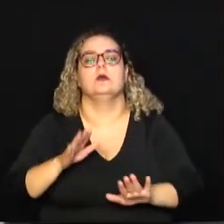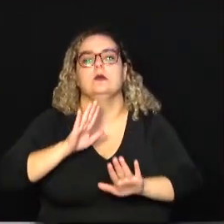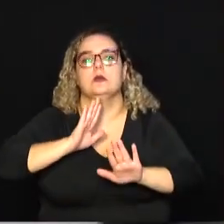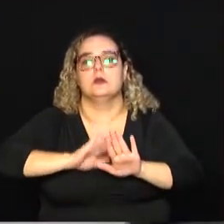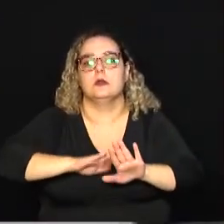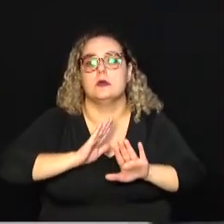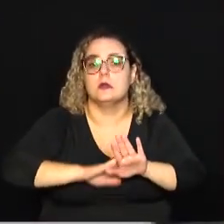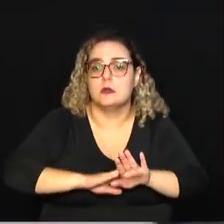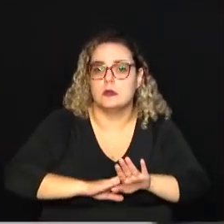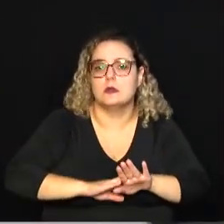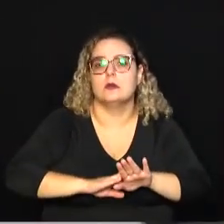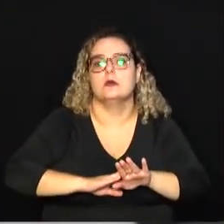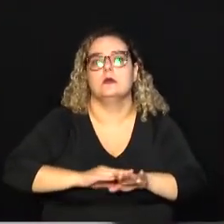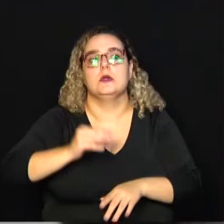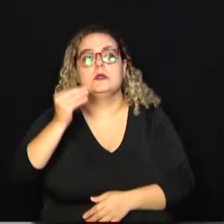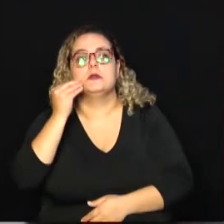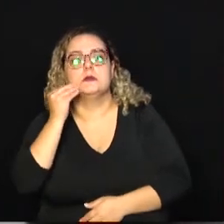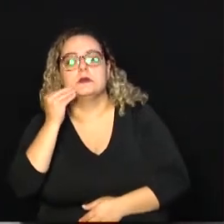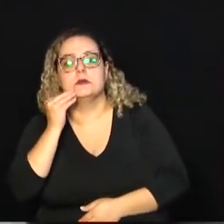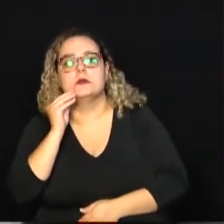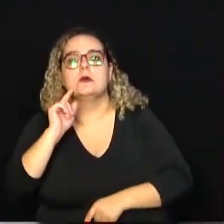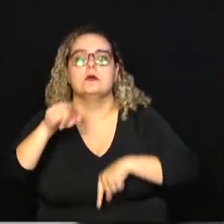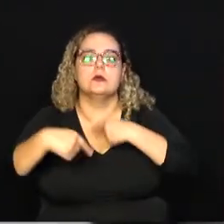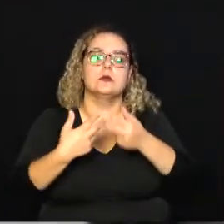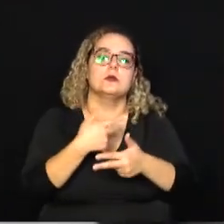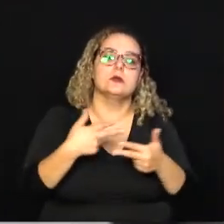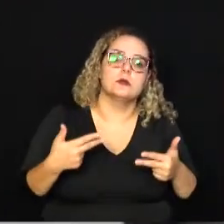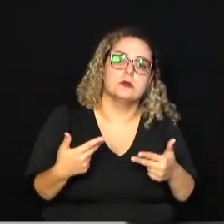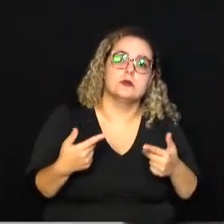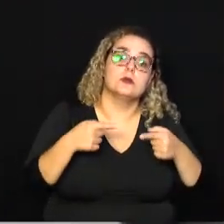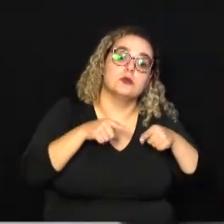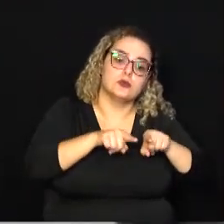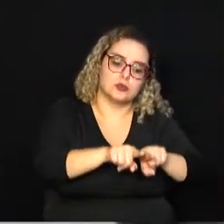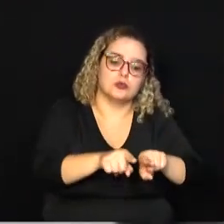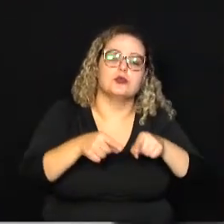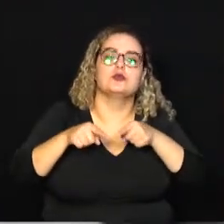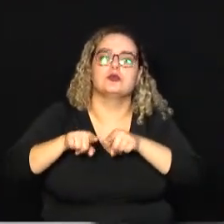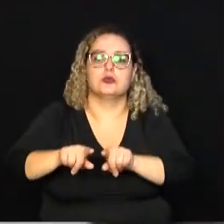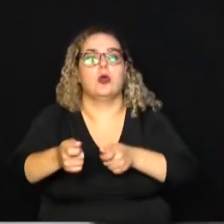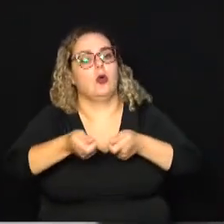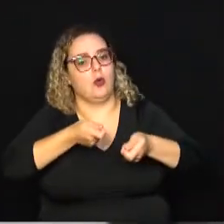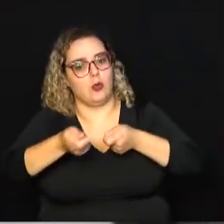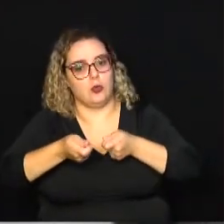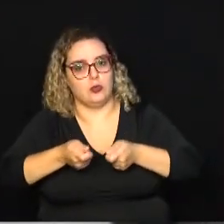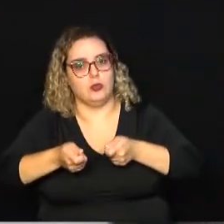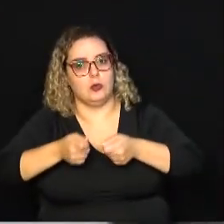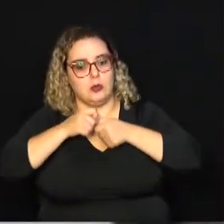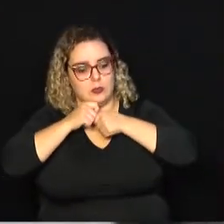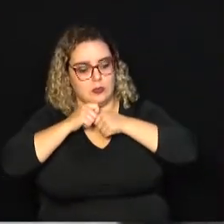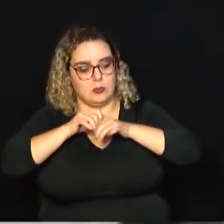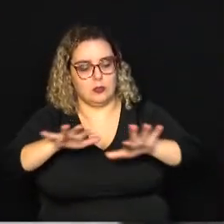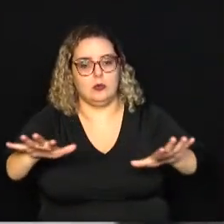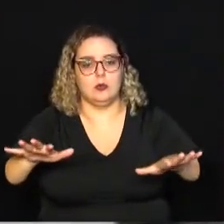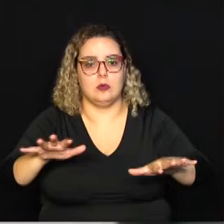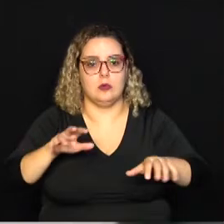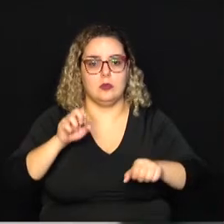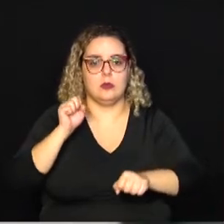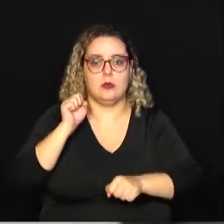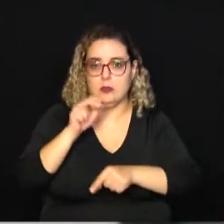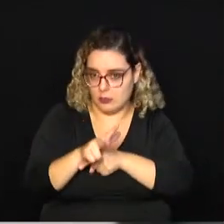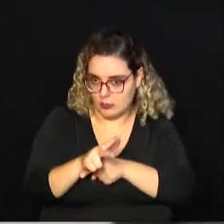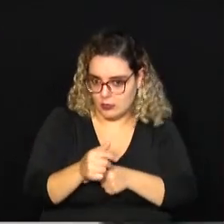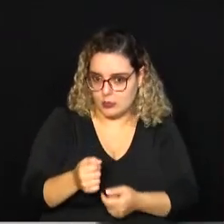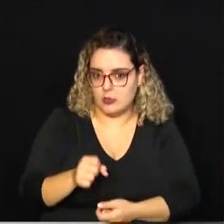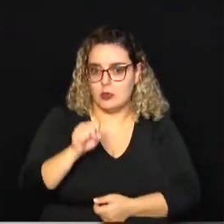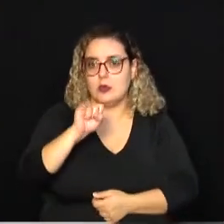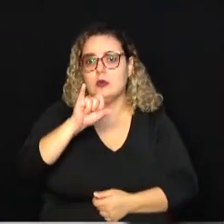nossa capacidade de testagem, outras ações que vão simultaneamente ajudar a gente a controlar a disseminação do vírus. Tá? O Silas